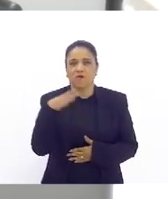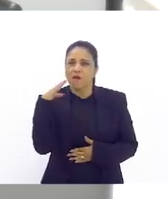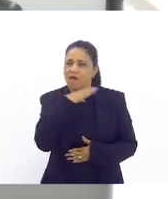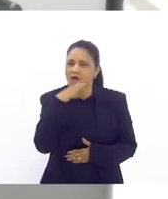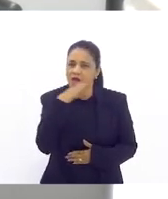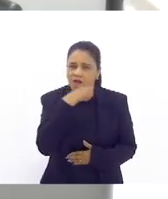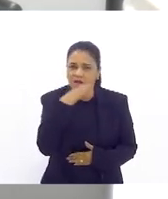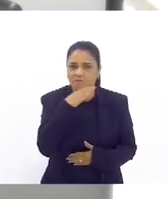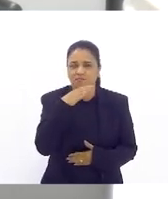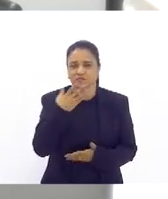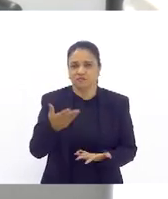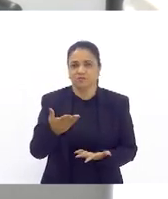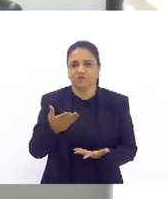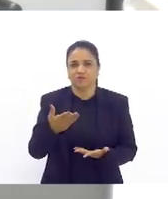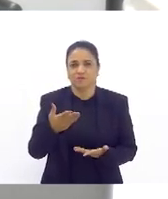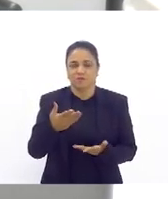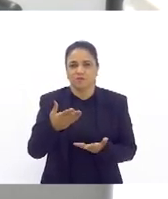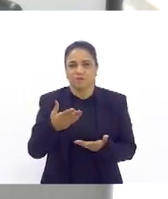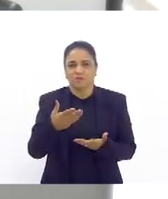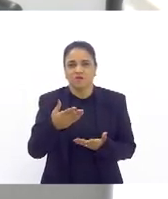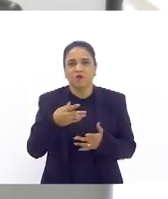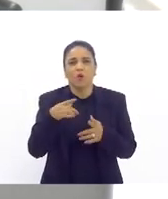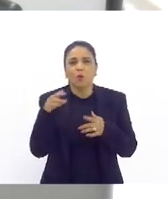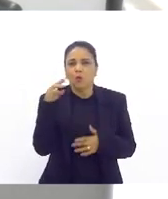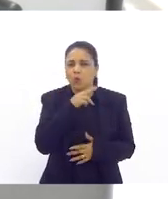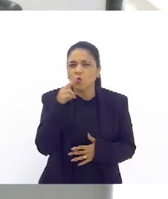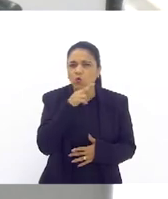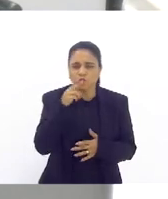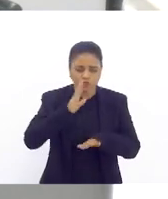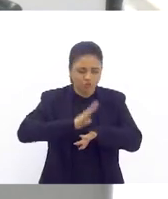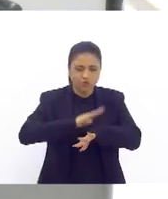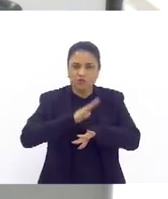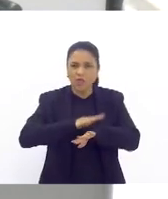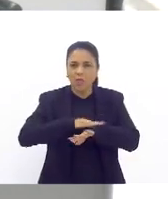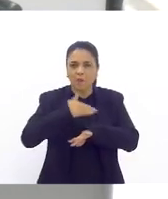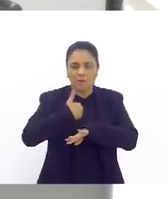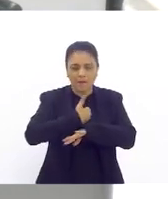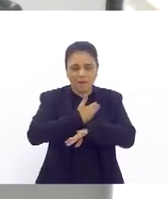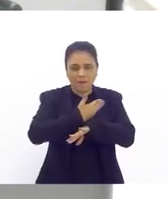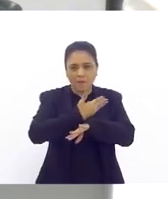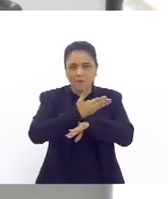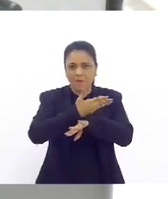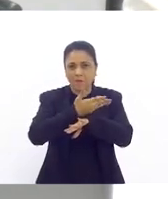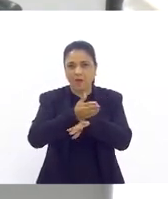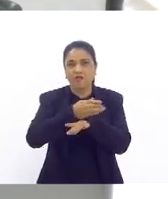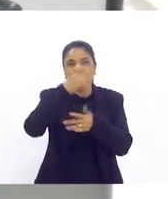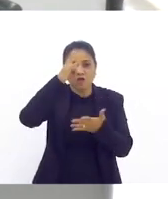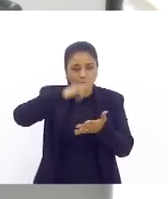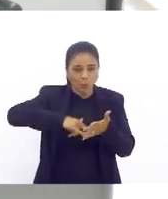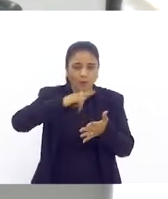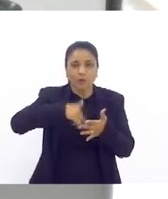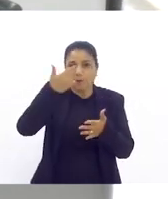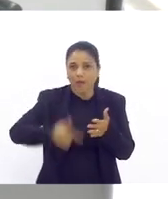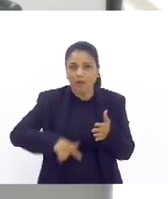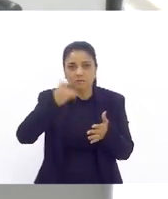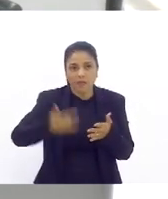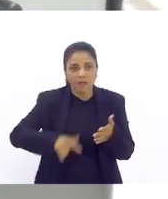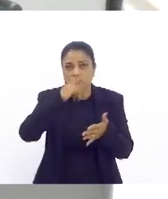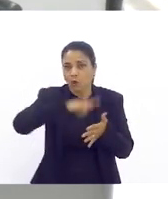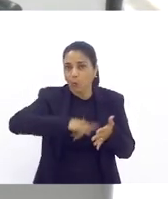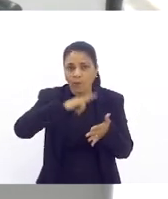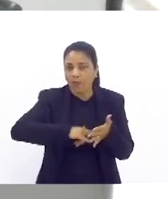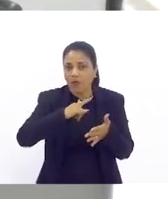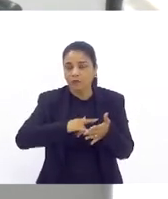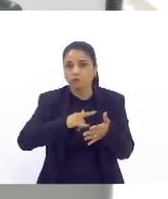antes porque o tempo urge e a gente daqui a pouco já tem um outro documento e um outro documento e esses